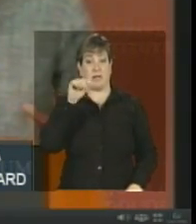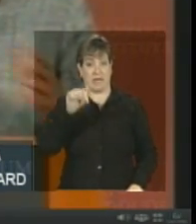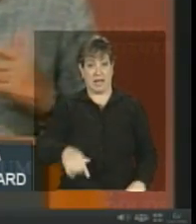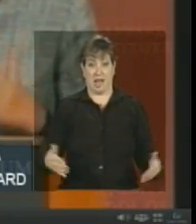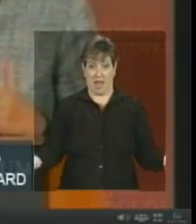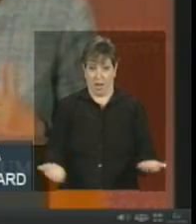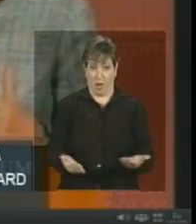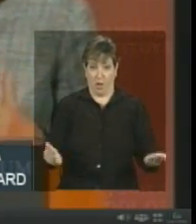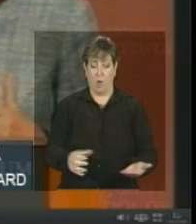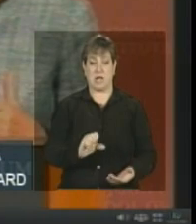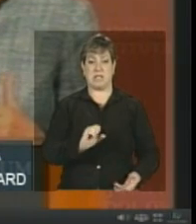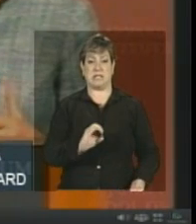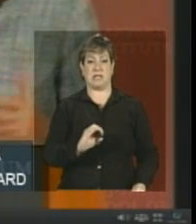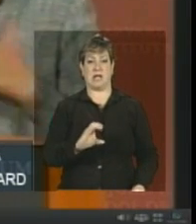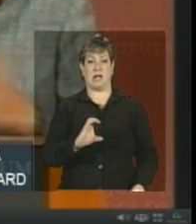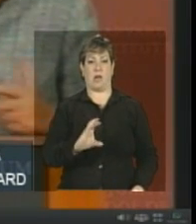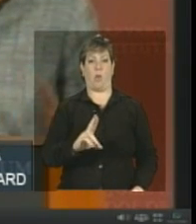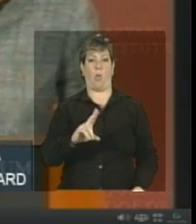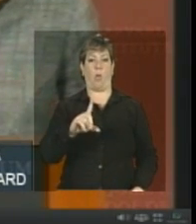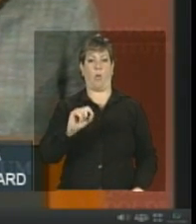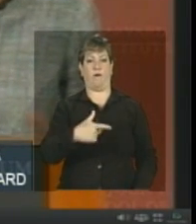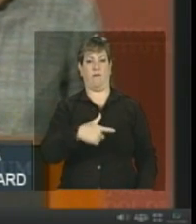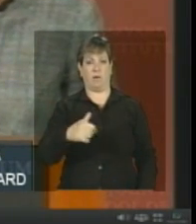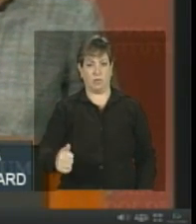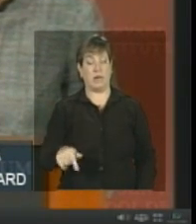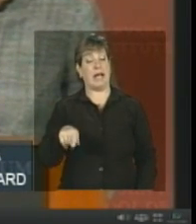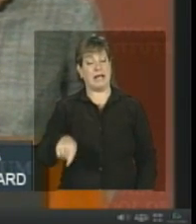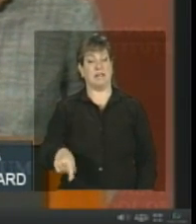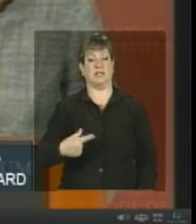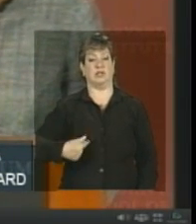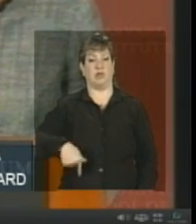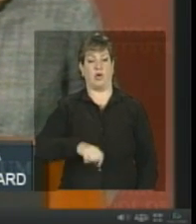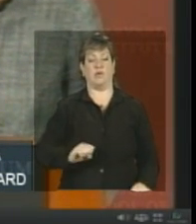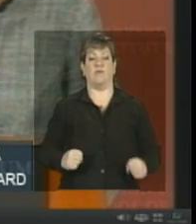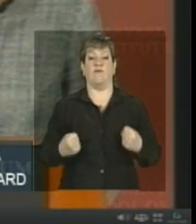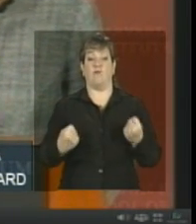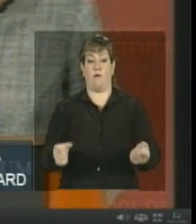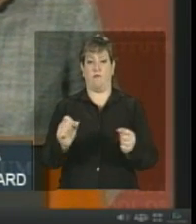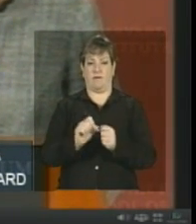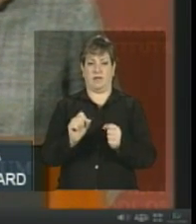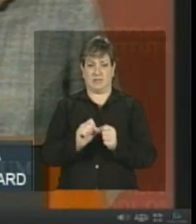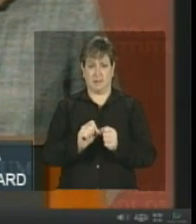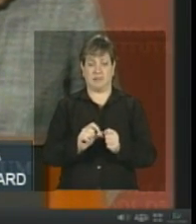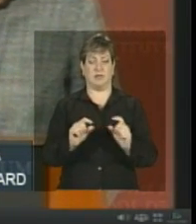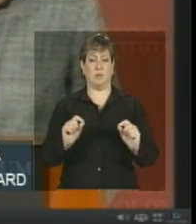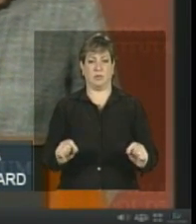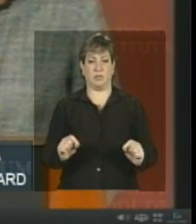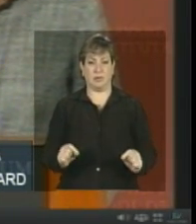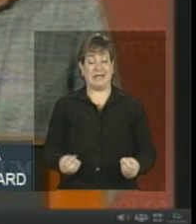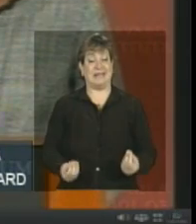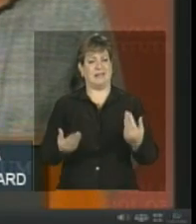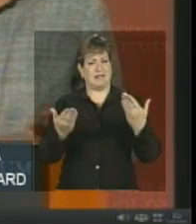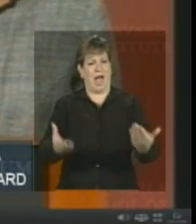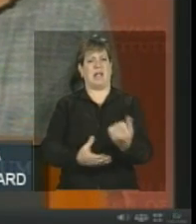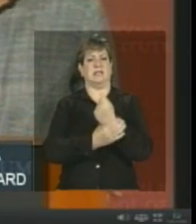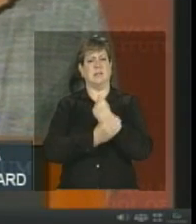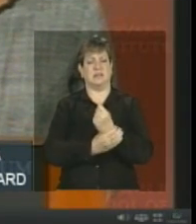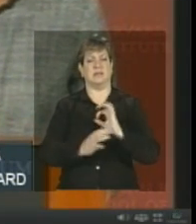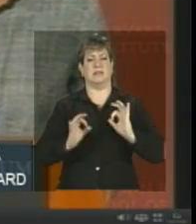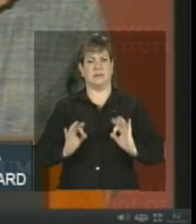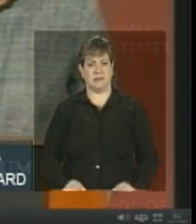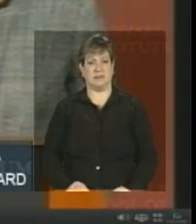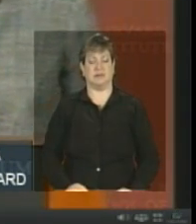XXI e esse é o grande esforço que nós vamos fazer, é assegurar